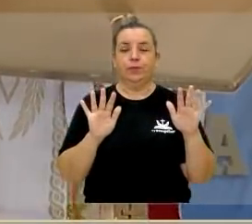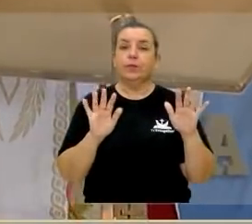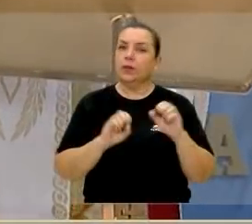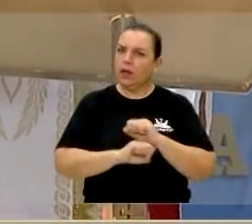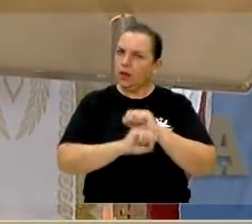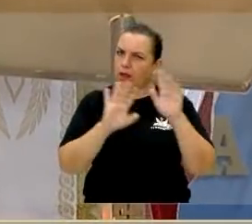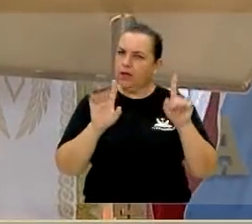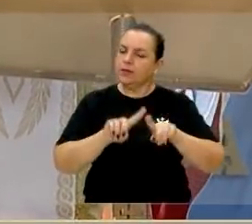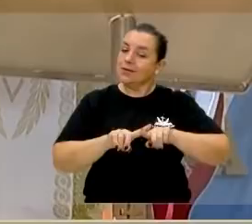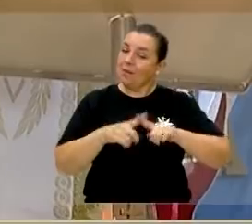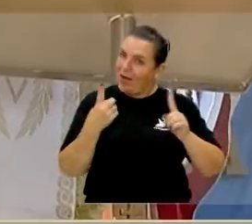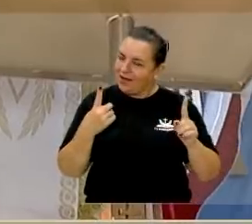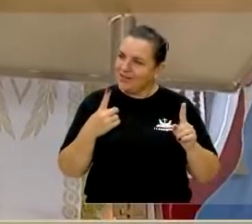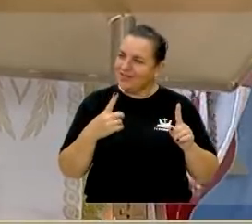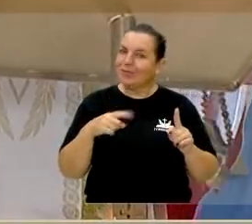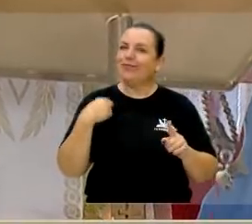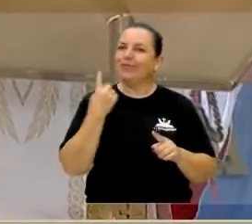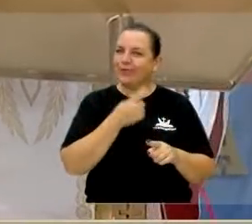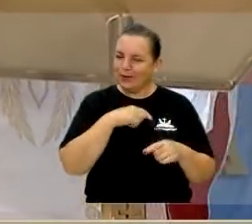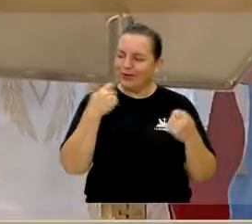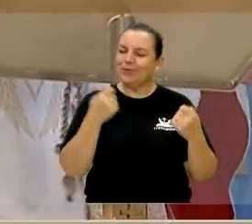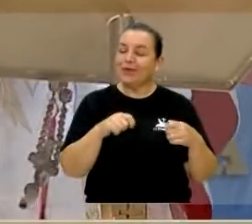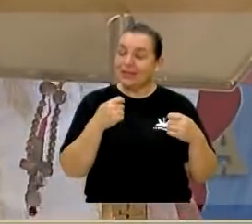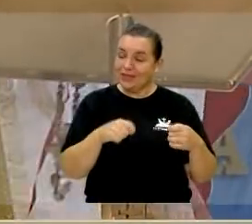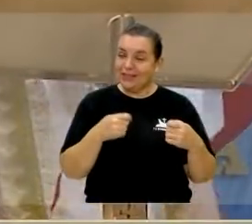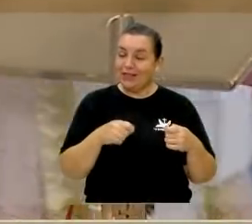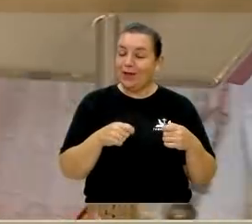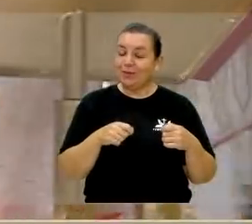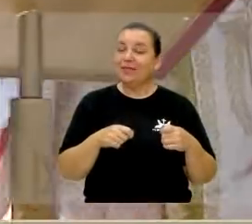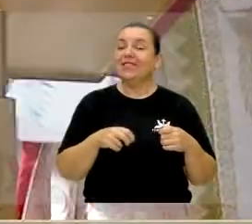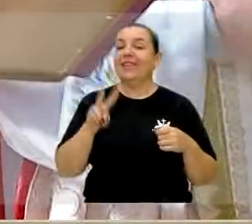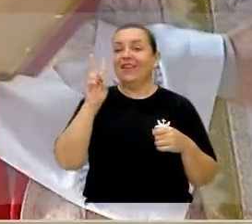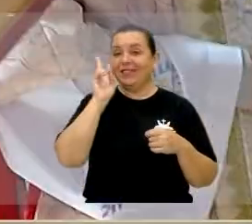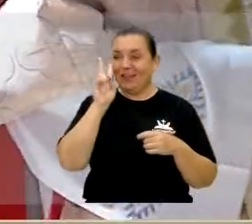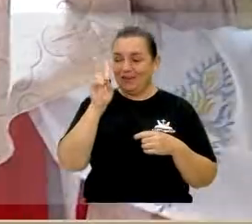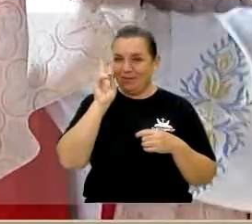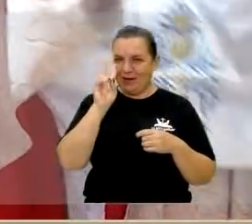Evidente, porém, lembre-se, nem tudo que é tão claro